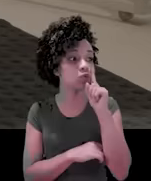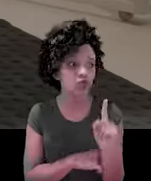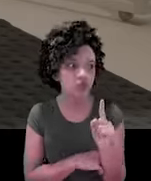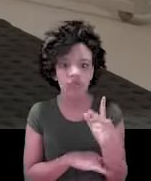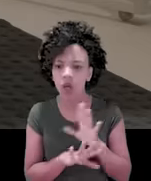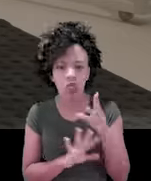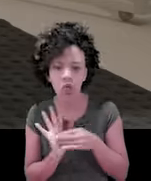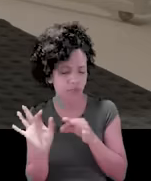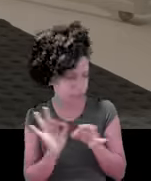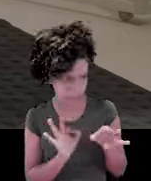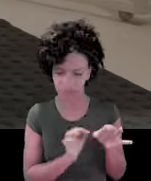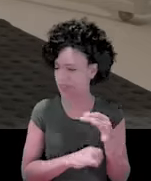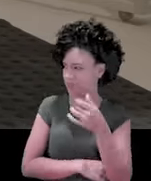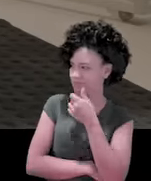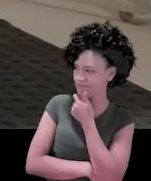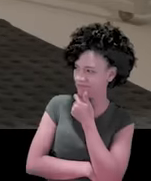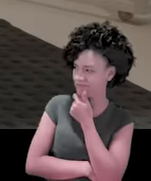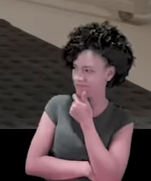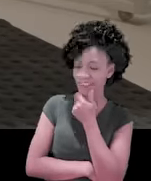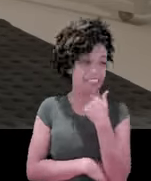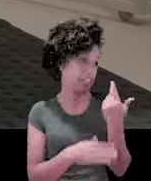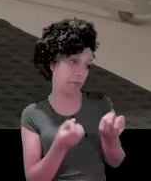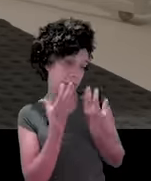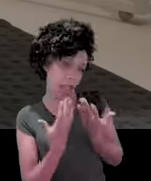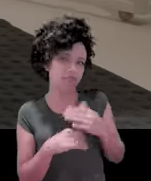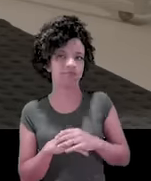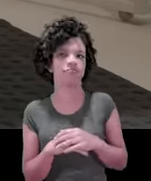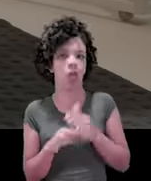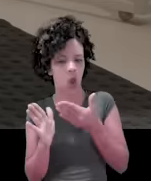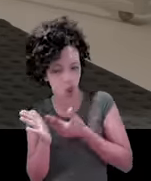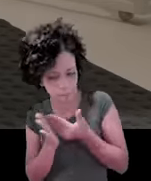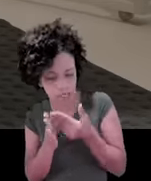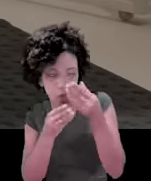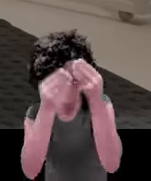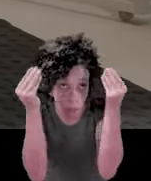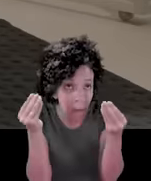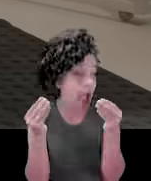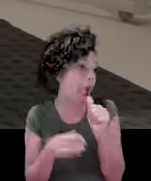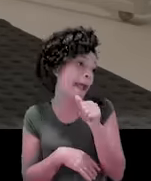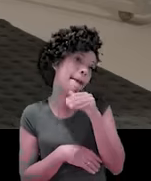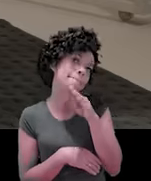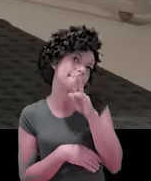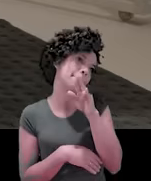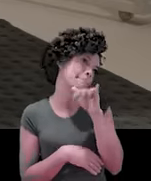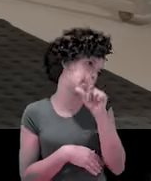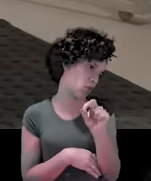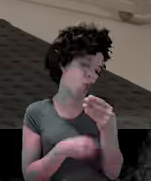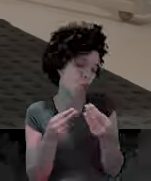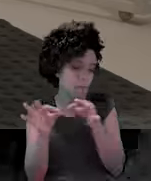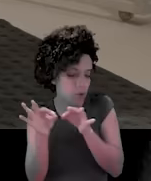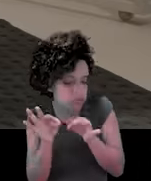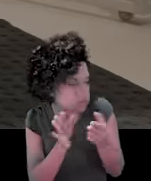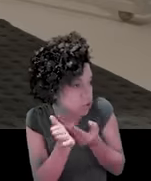e Oi e aí bem fui lá comecei a fazer um abrigo como que eu comecei